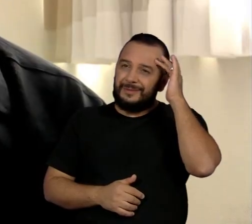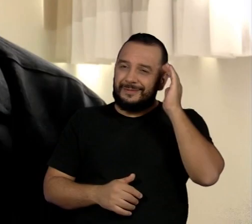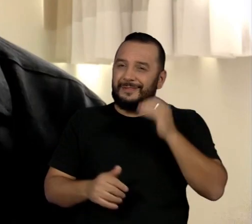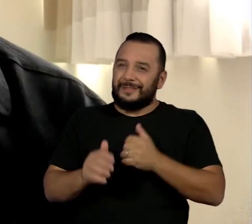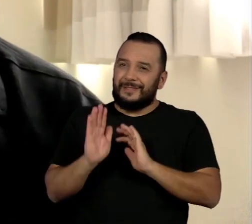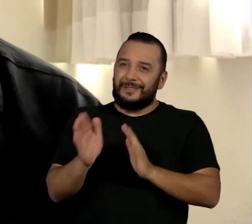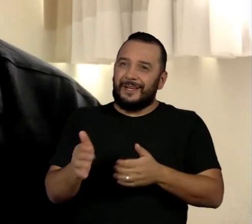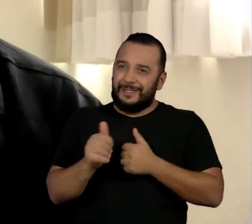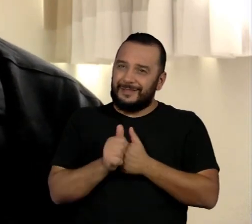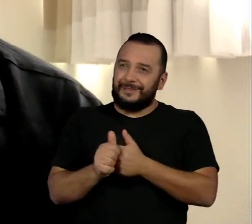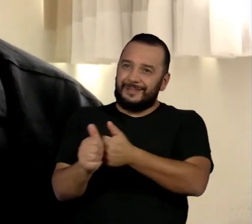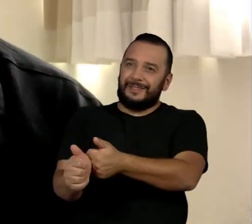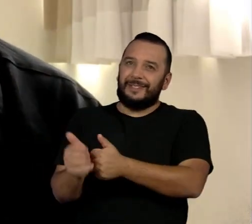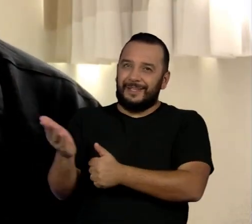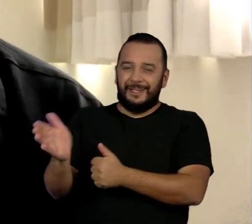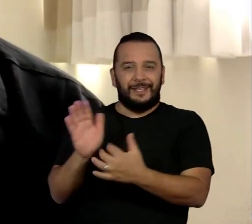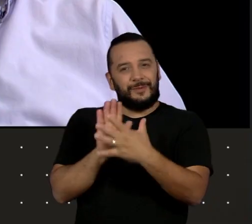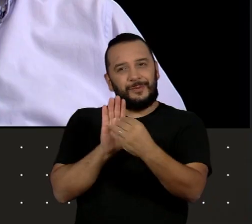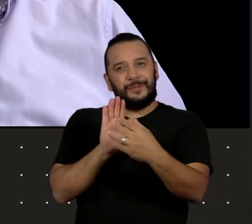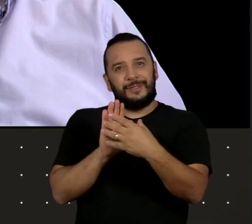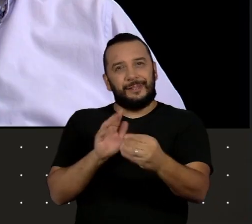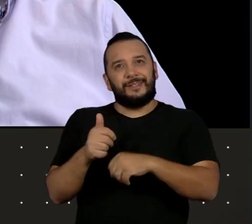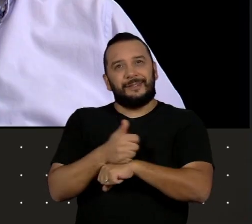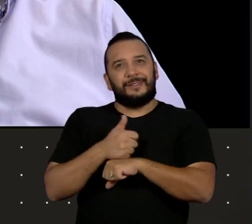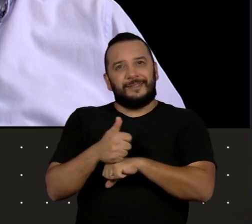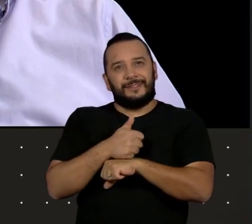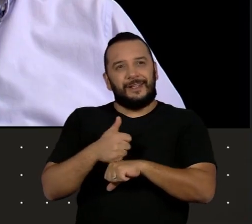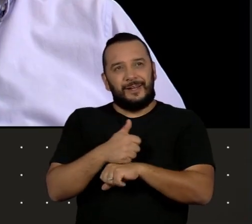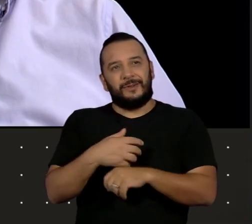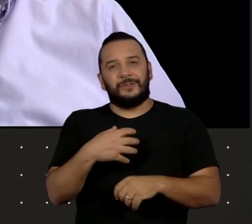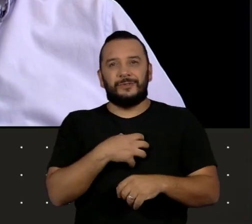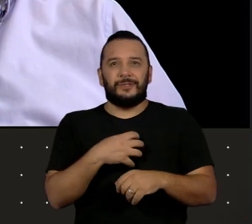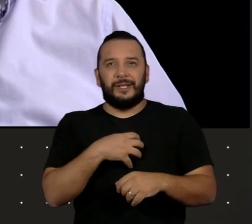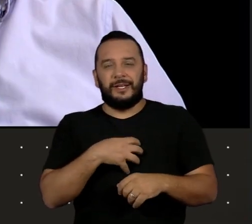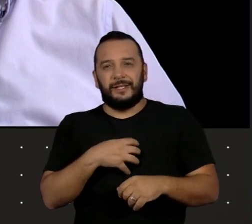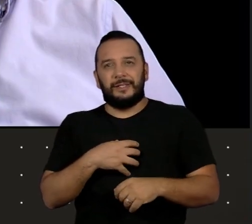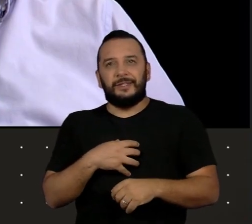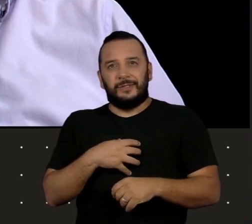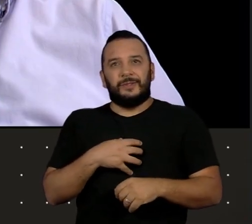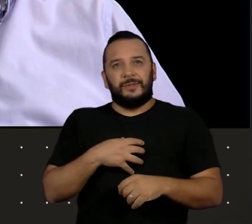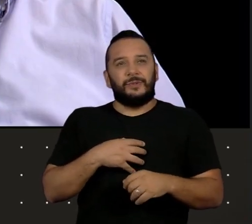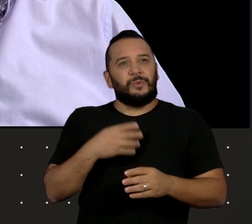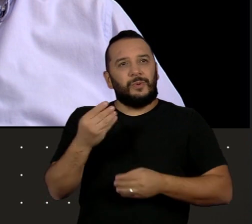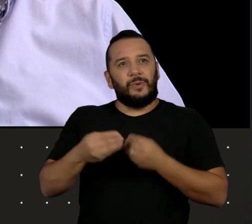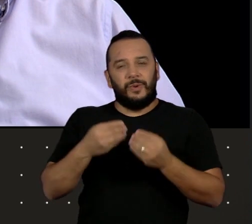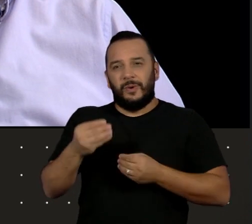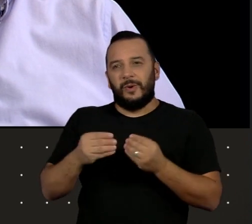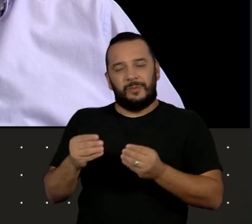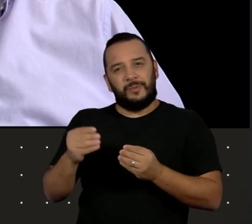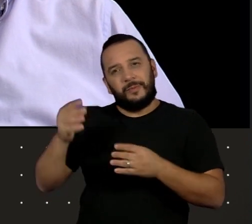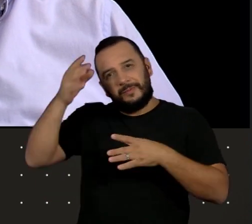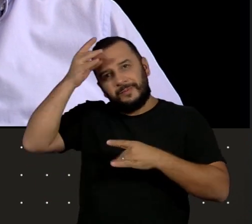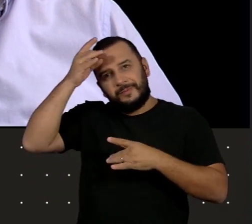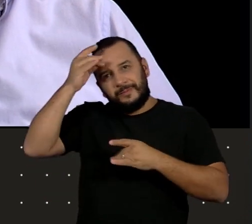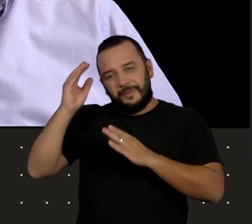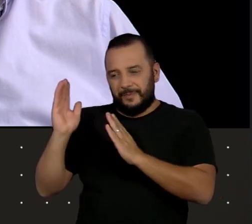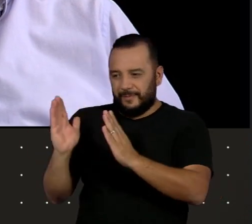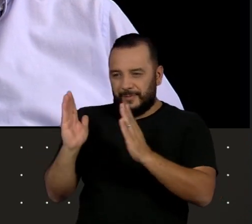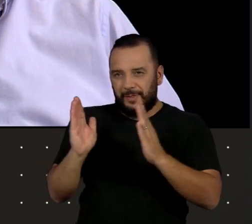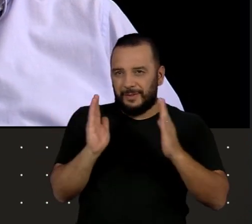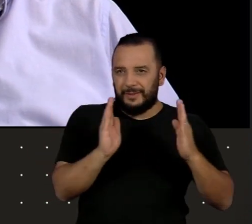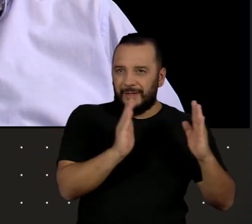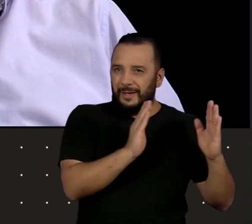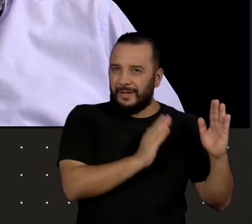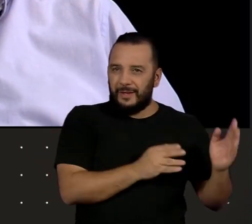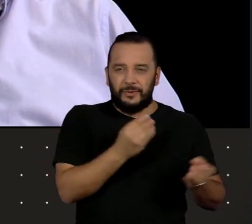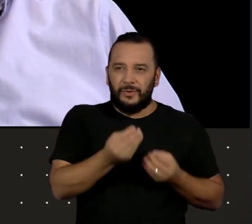seguiam um pouco nos exemplos dele de profissionalismo, de posicionamento, de leitura sobre o processo. Então,